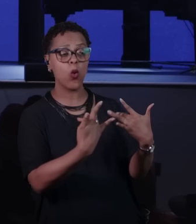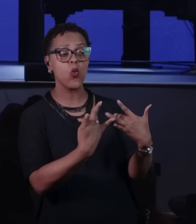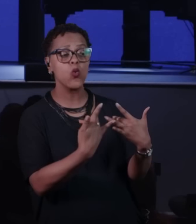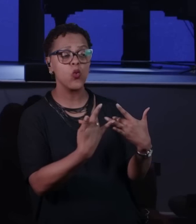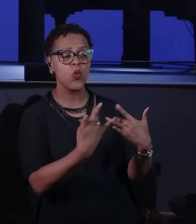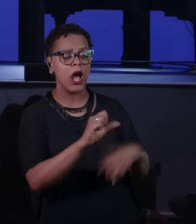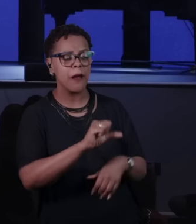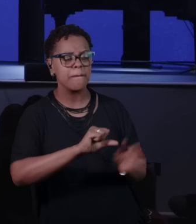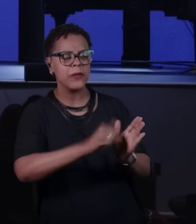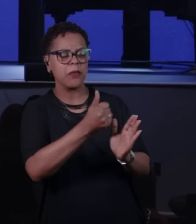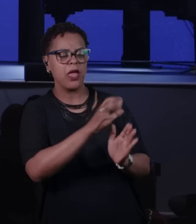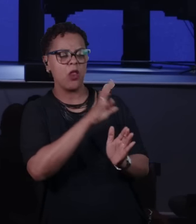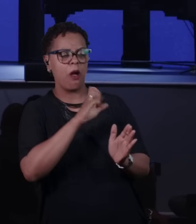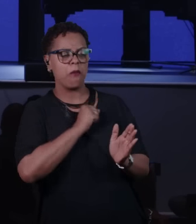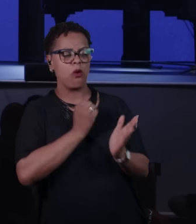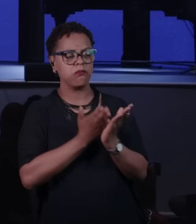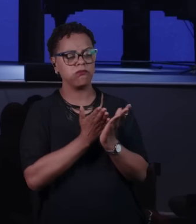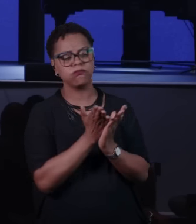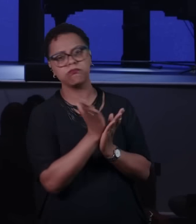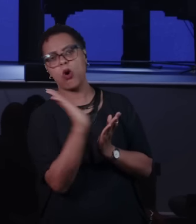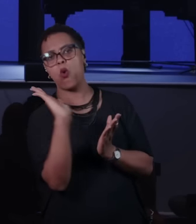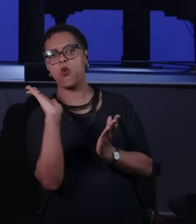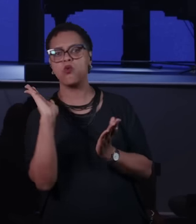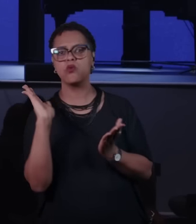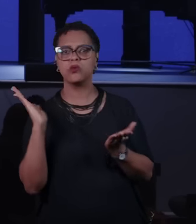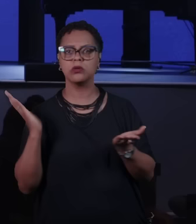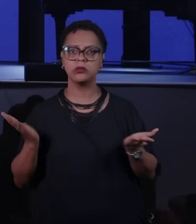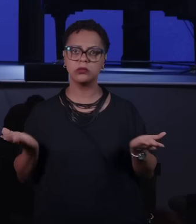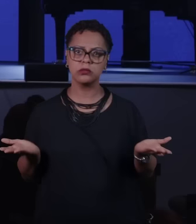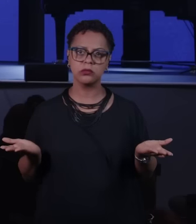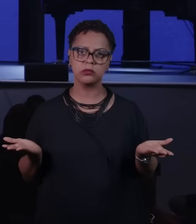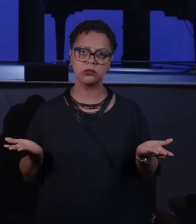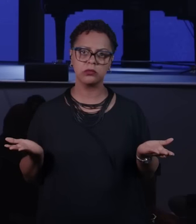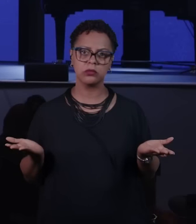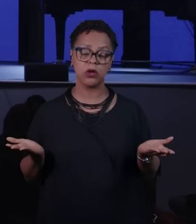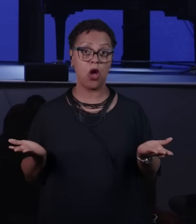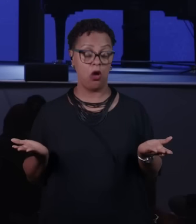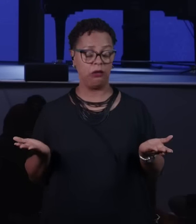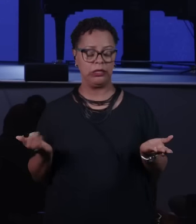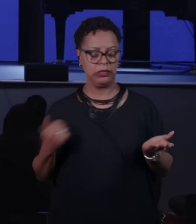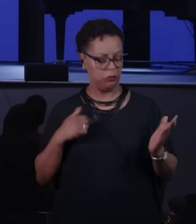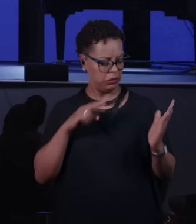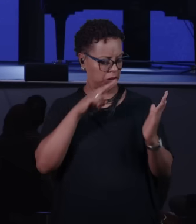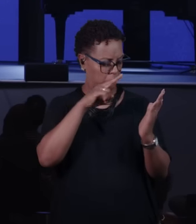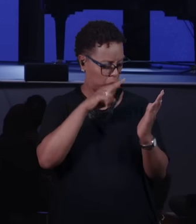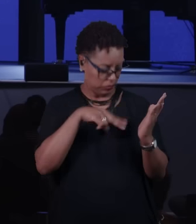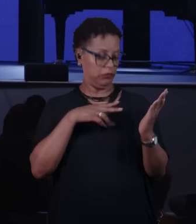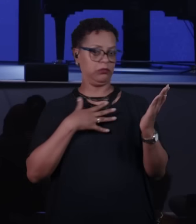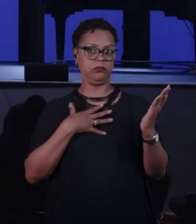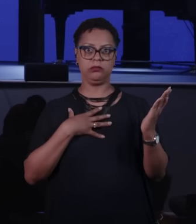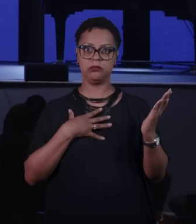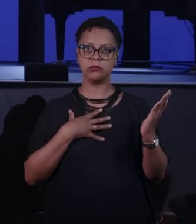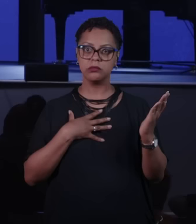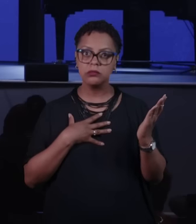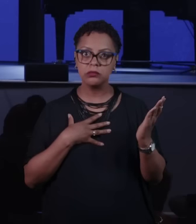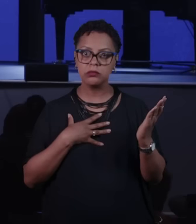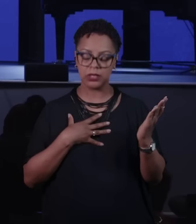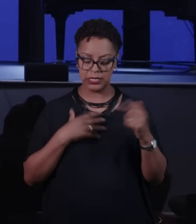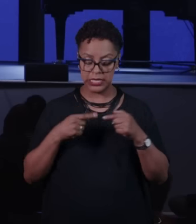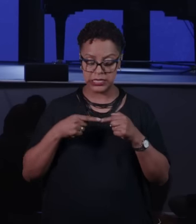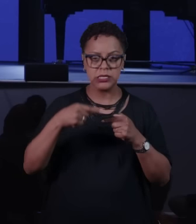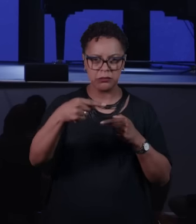abandonaste o teu primeiro amor. Gente, quando eu li isso aqui, essa